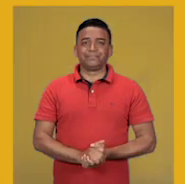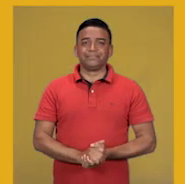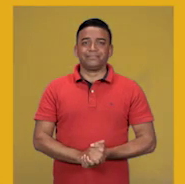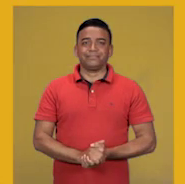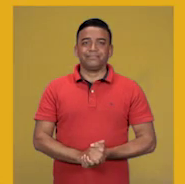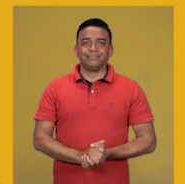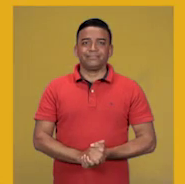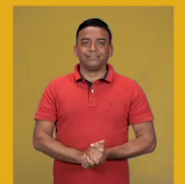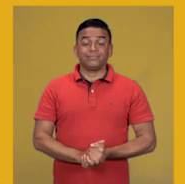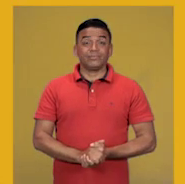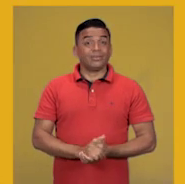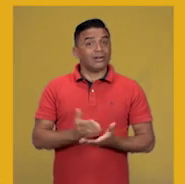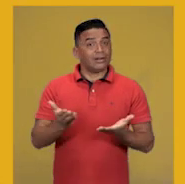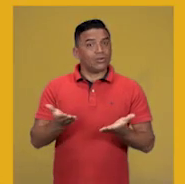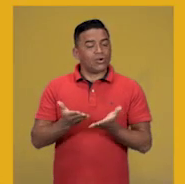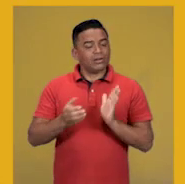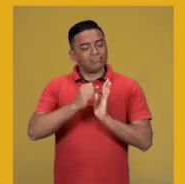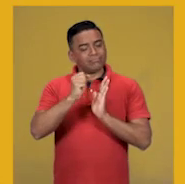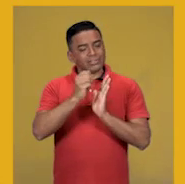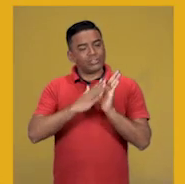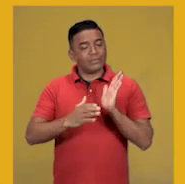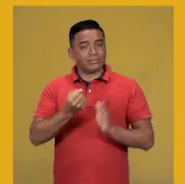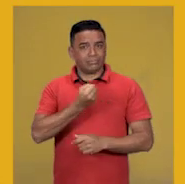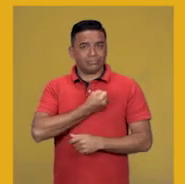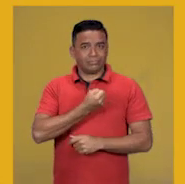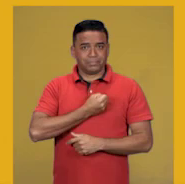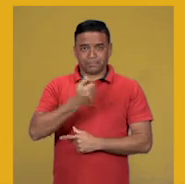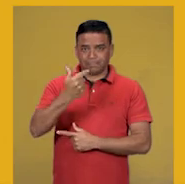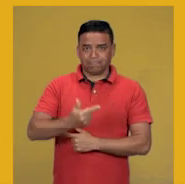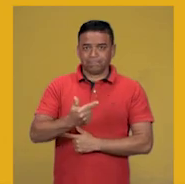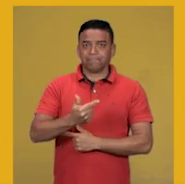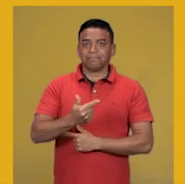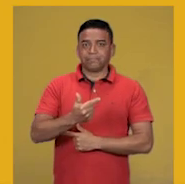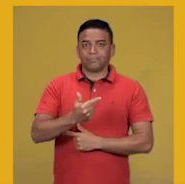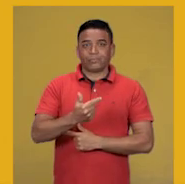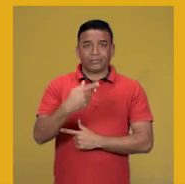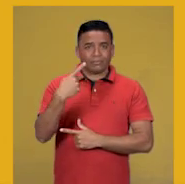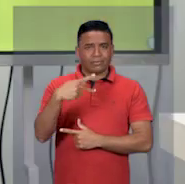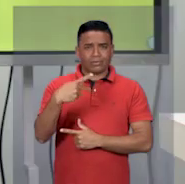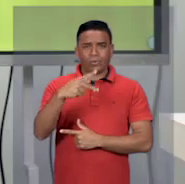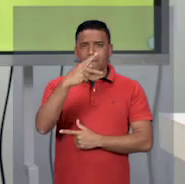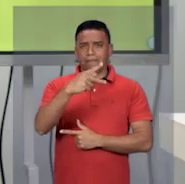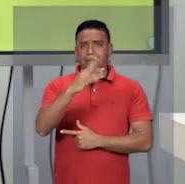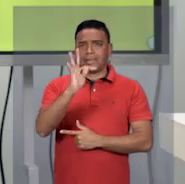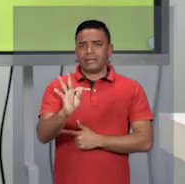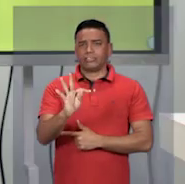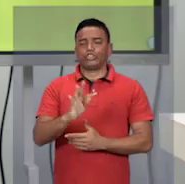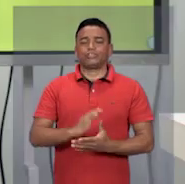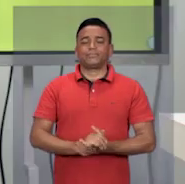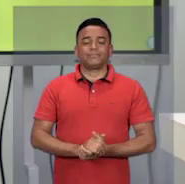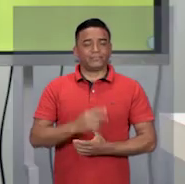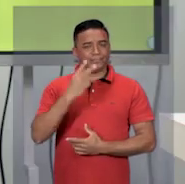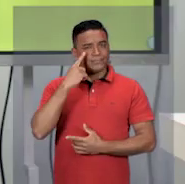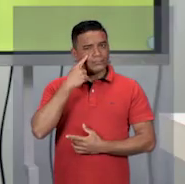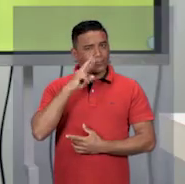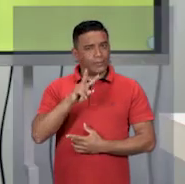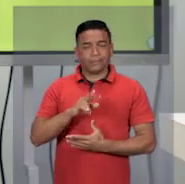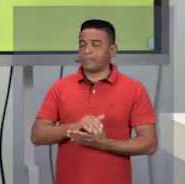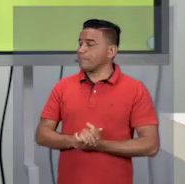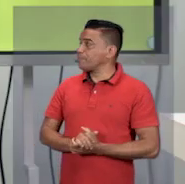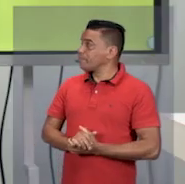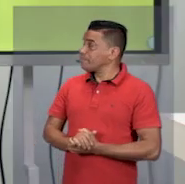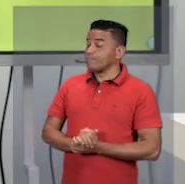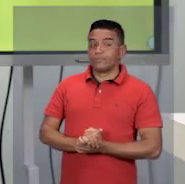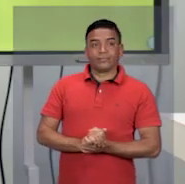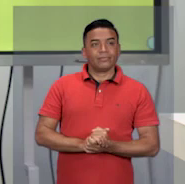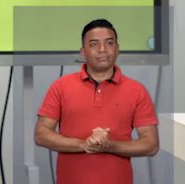Agora nós vamos para o exercício número 2, que está aí no PET. Vamos lá?